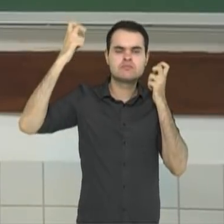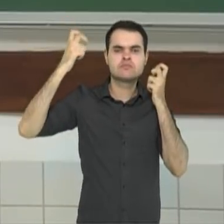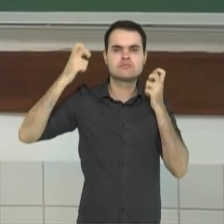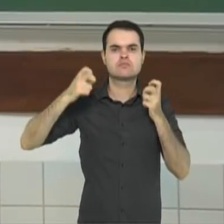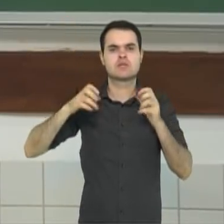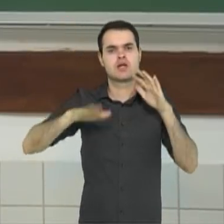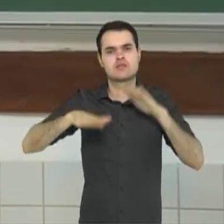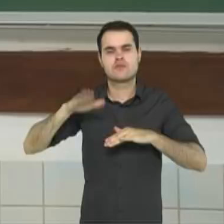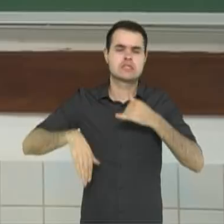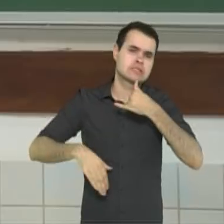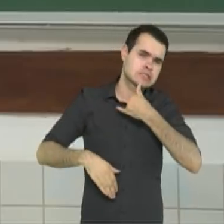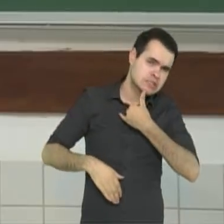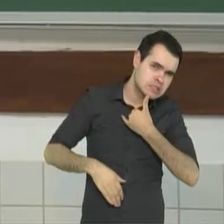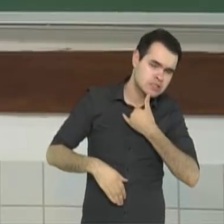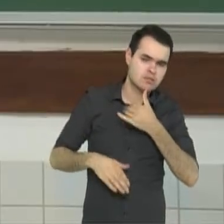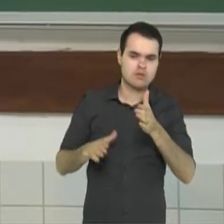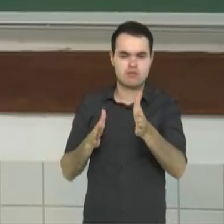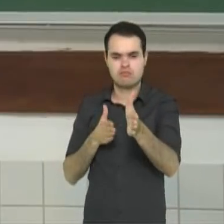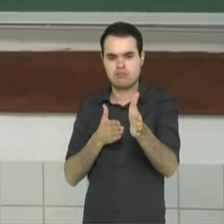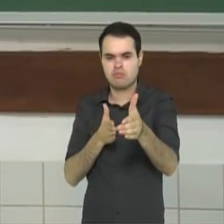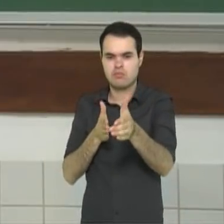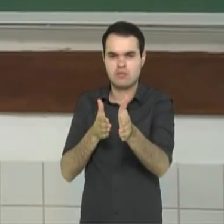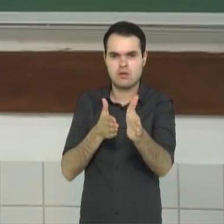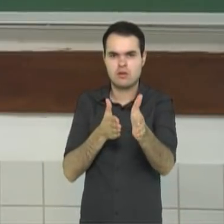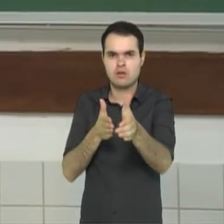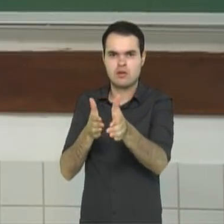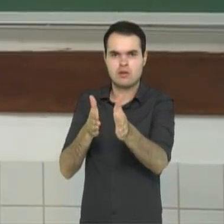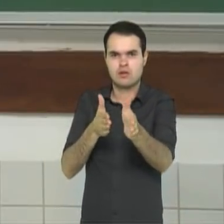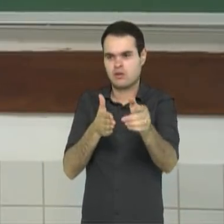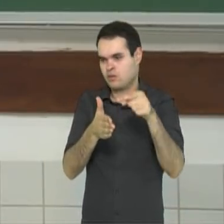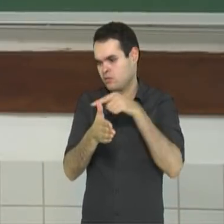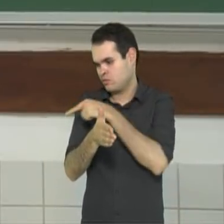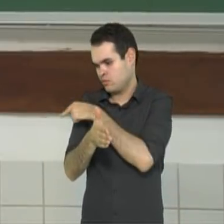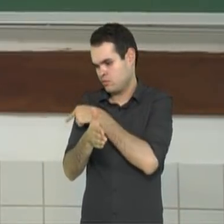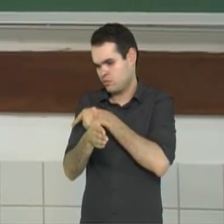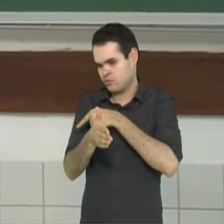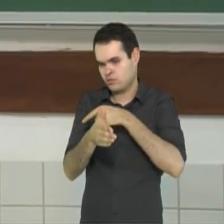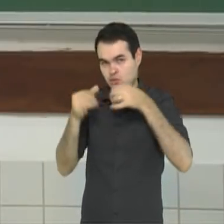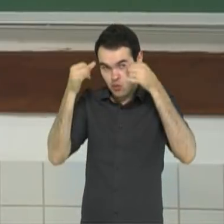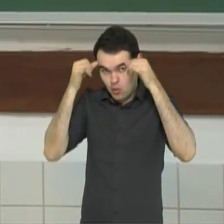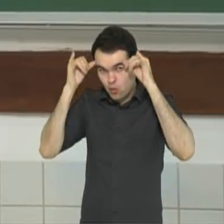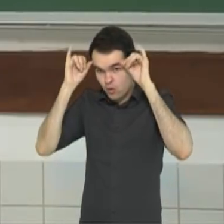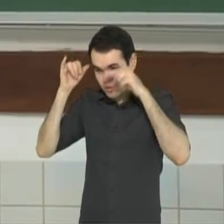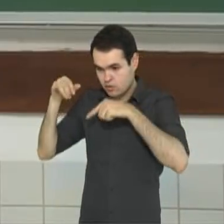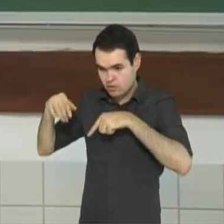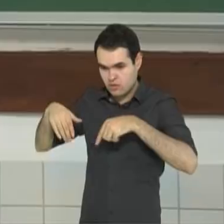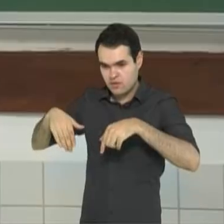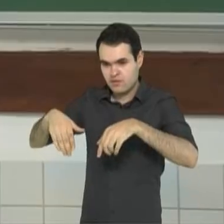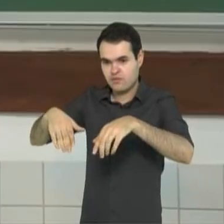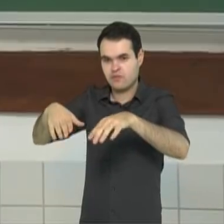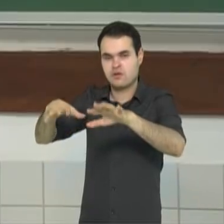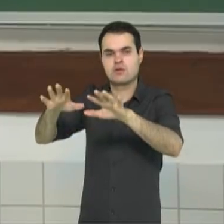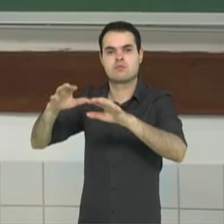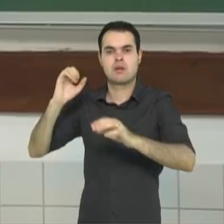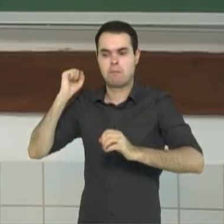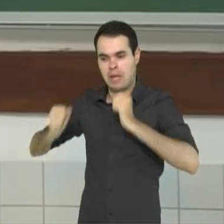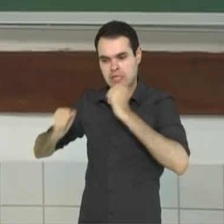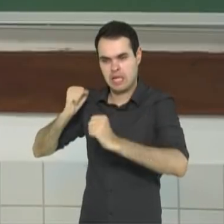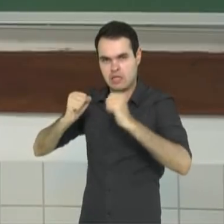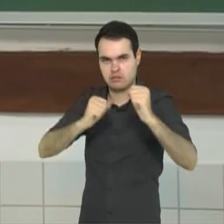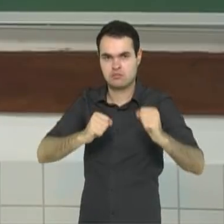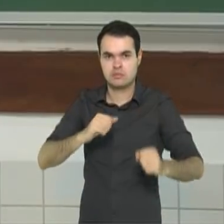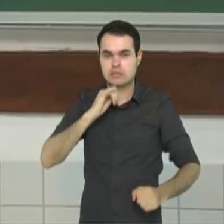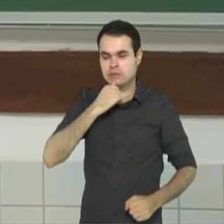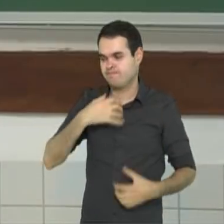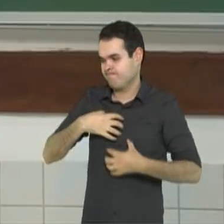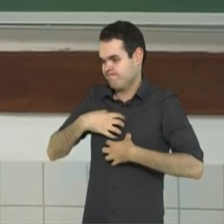canto melancólico, porque o vaqueiro sabe que está levando o gado para o abate. Então, ele se entristece também pelo